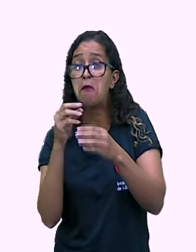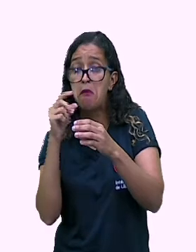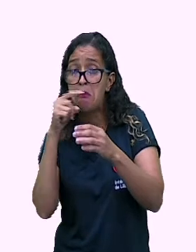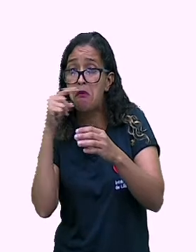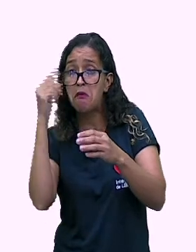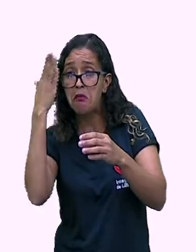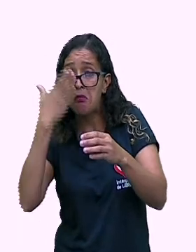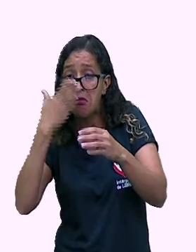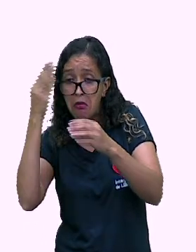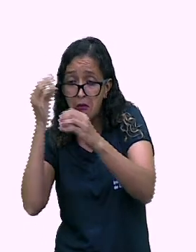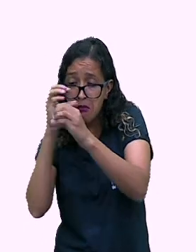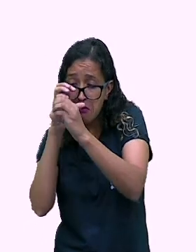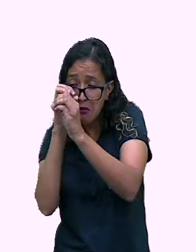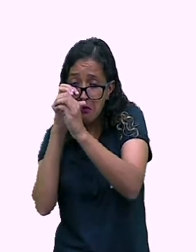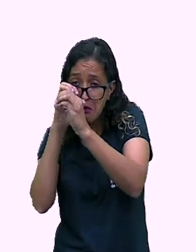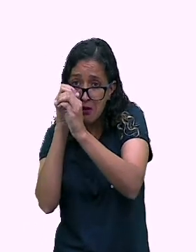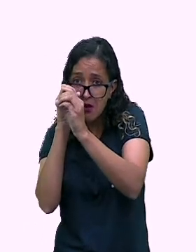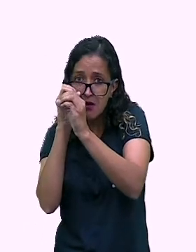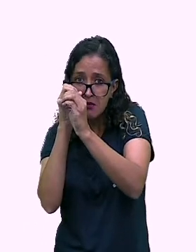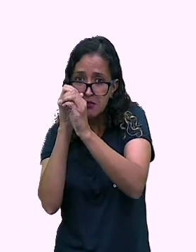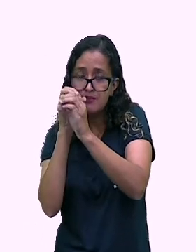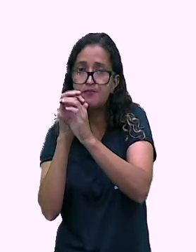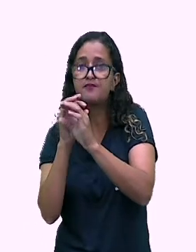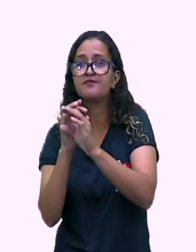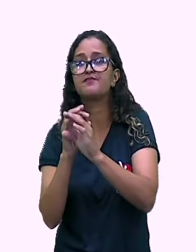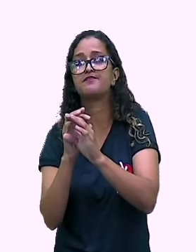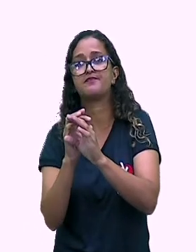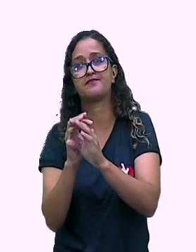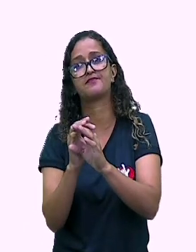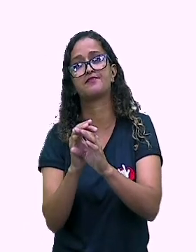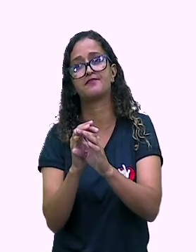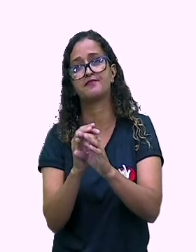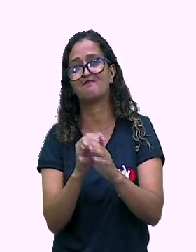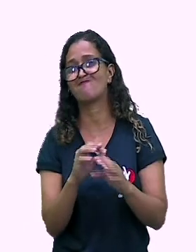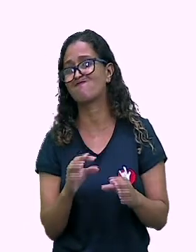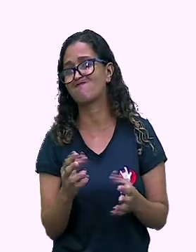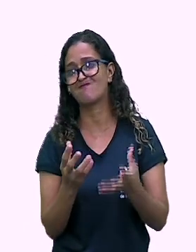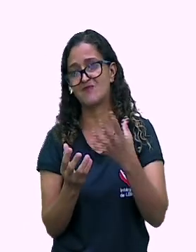ver. Se a gente não consegue ver, a gente pode achar o quê? Não, dá para